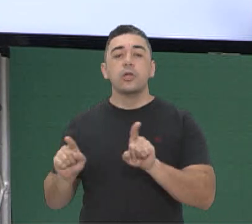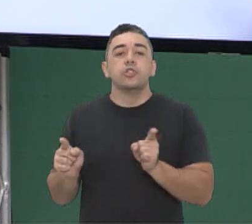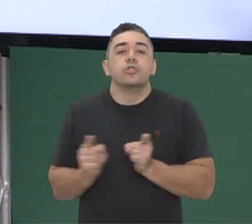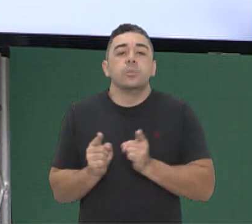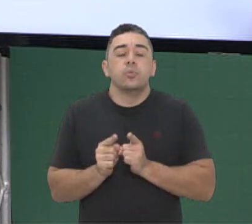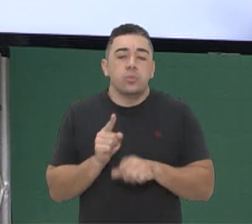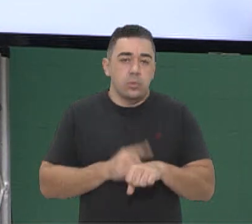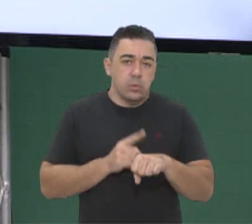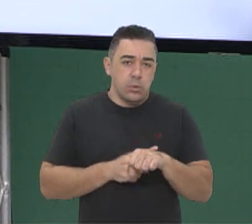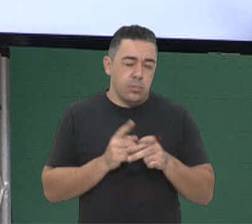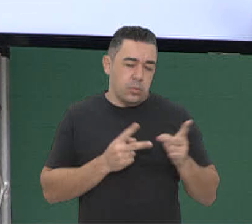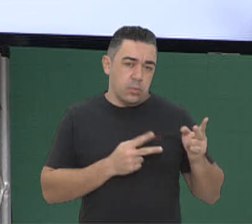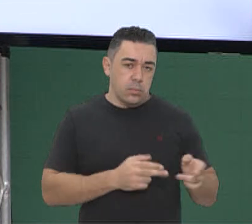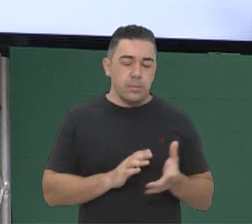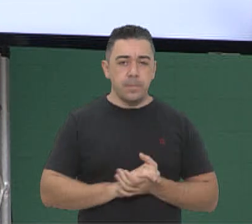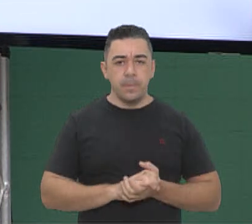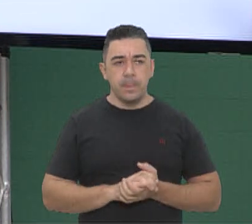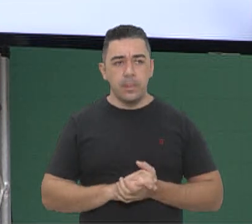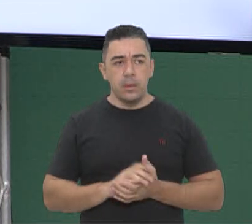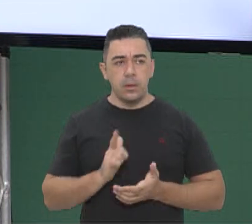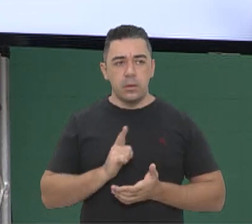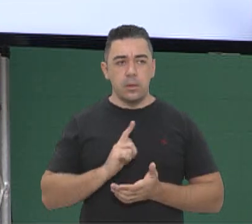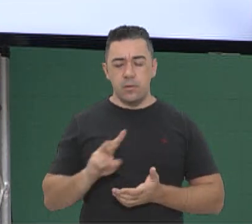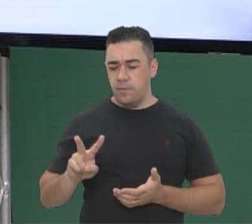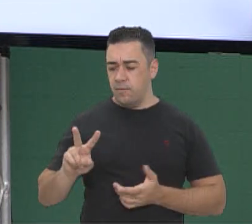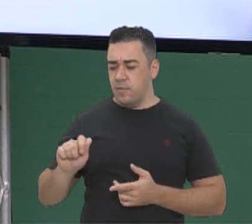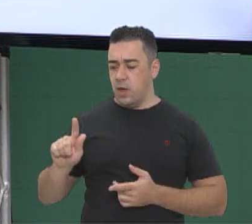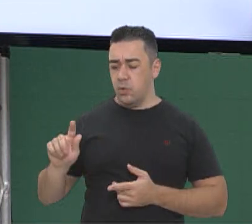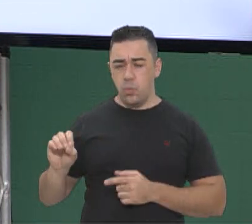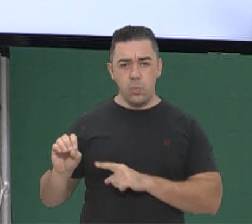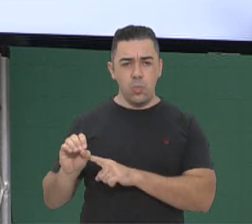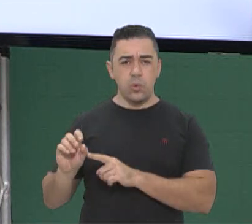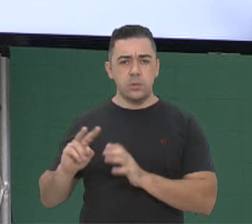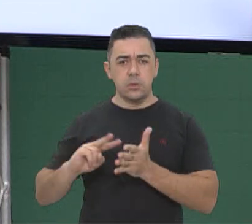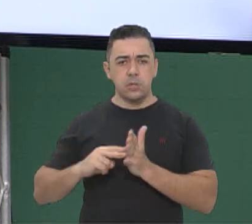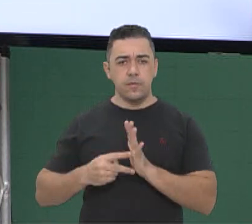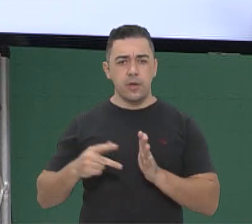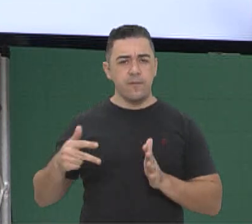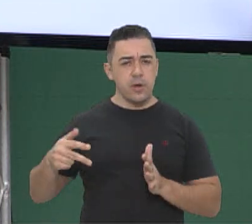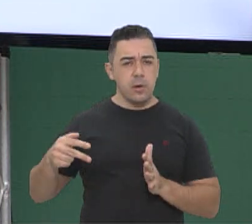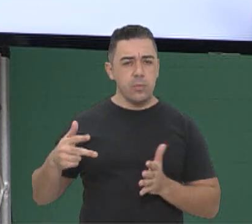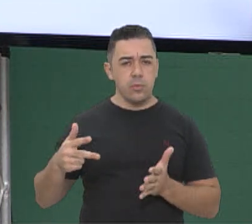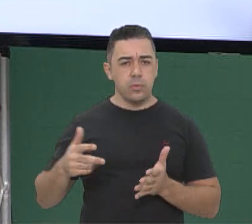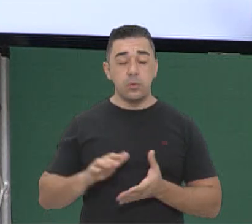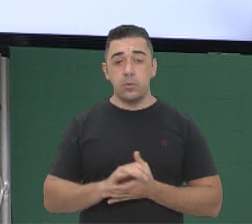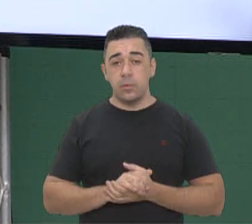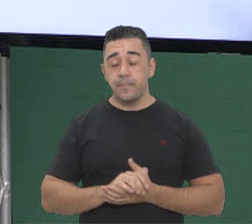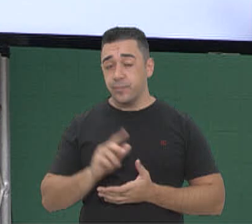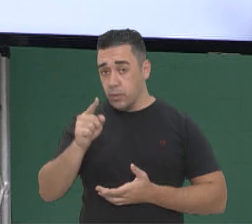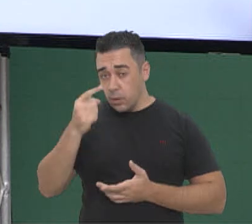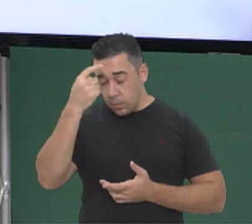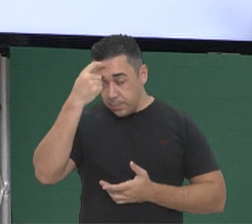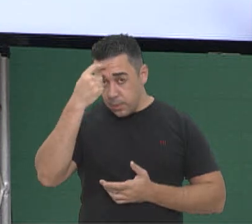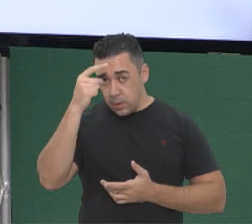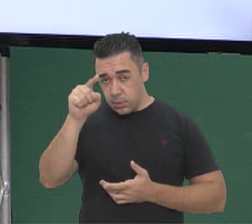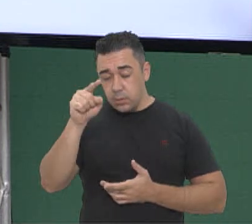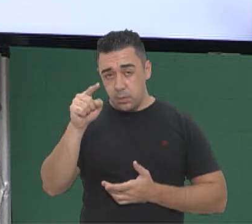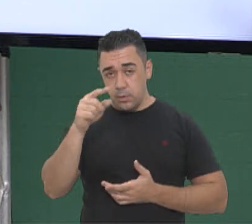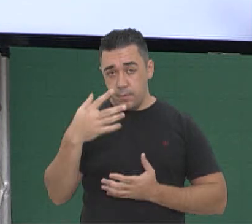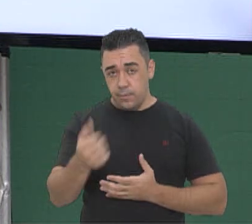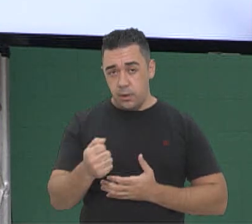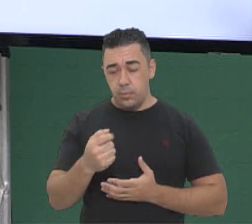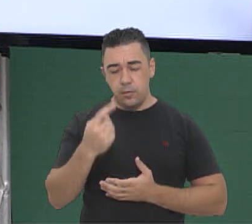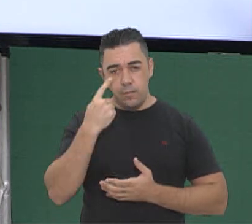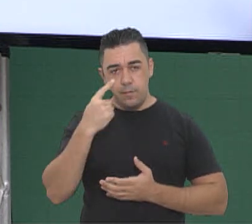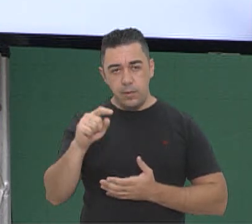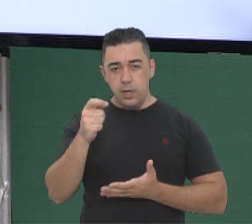por exemplo. E a palavrinha vago, um vagabundo, um desocupado, ok? Então pensem aí e vamos fazer